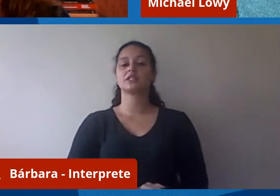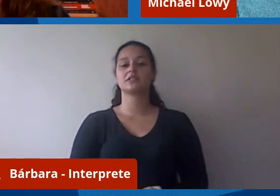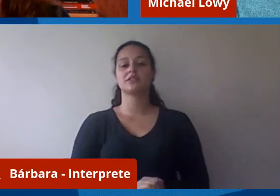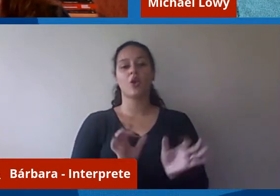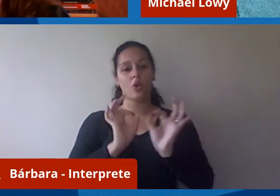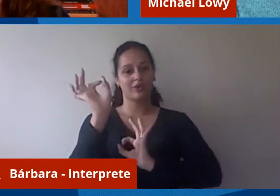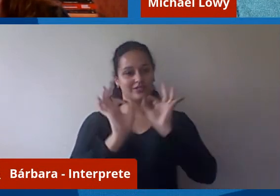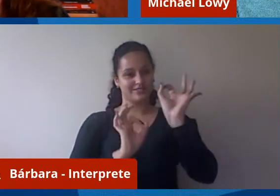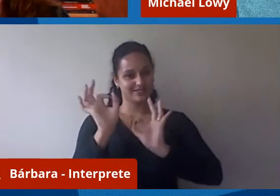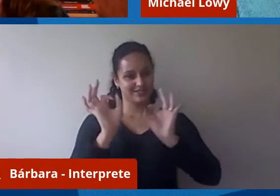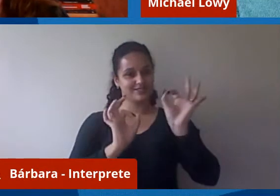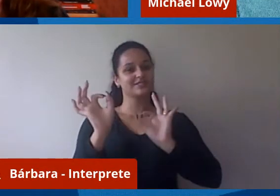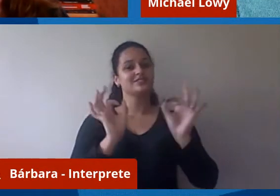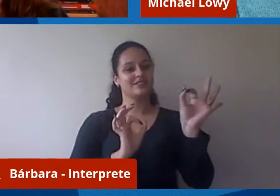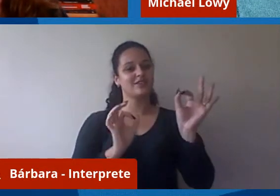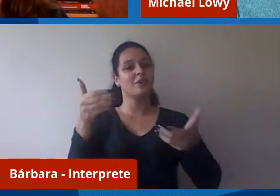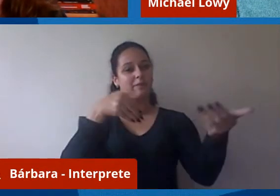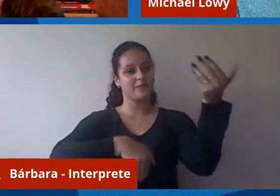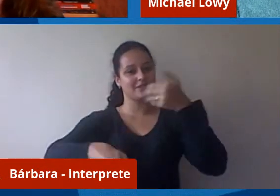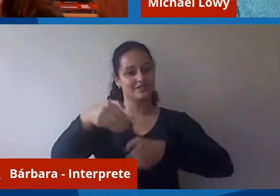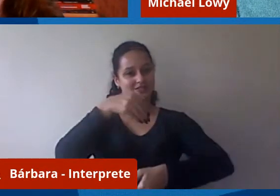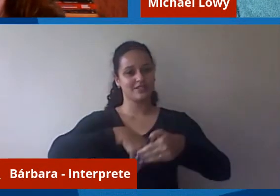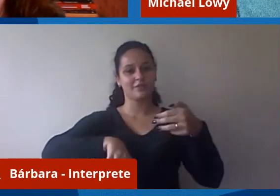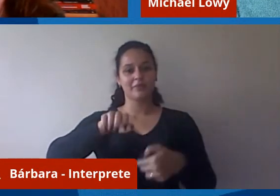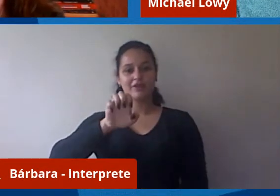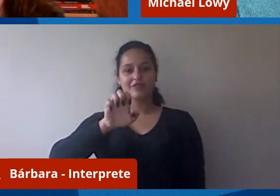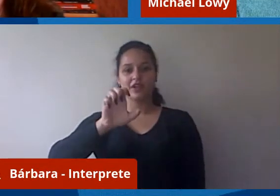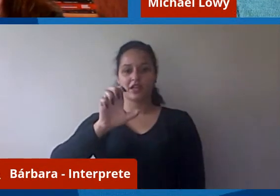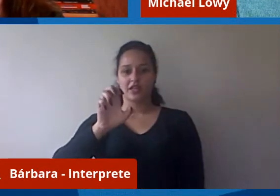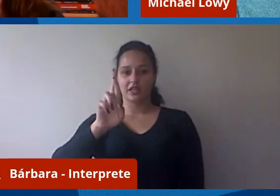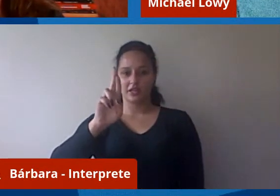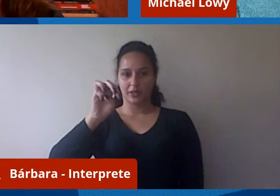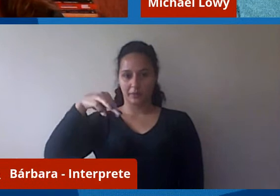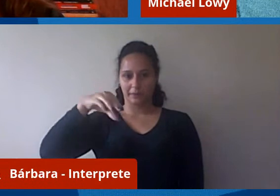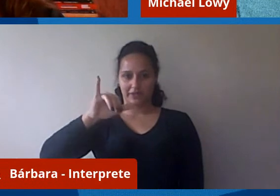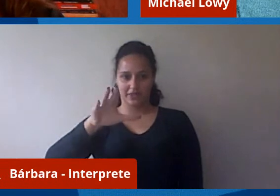Sacheta entre os seus dirigentes.